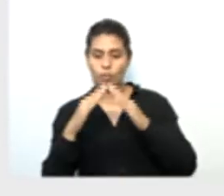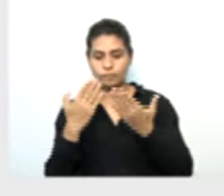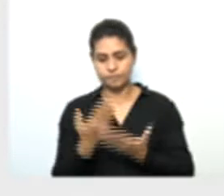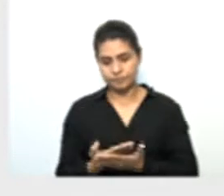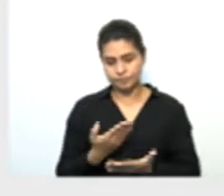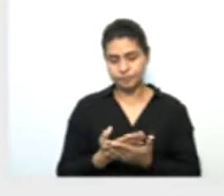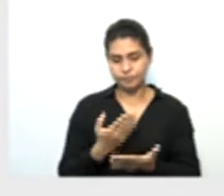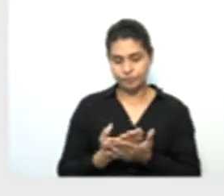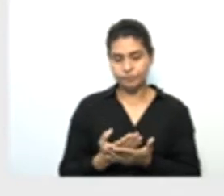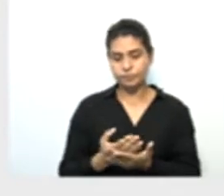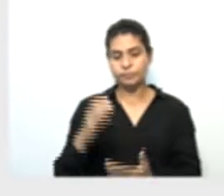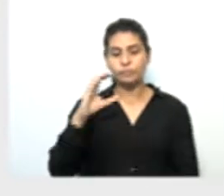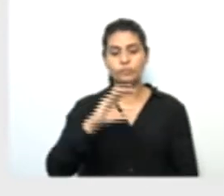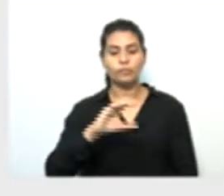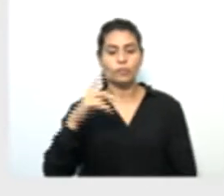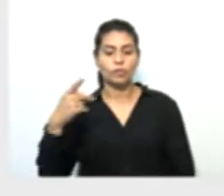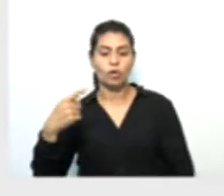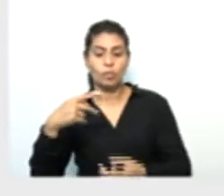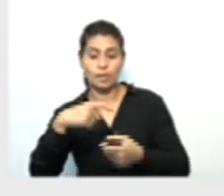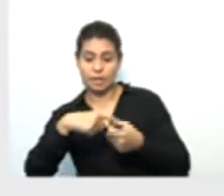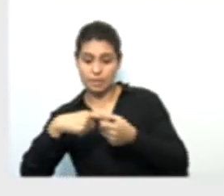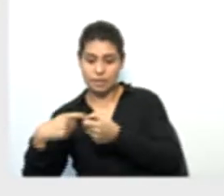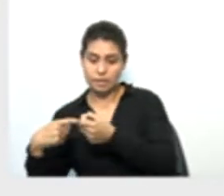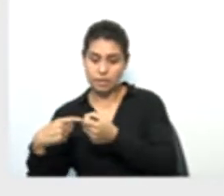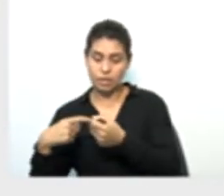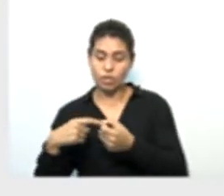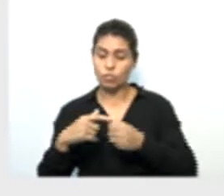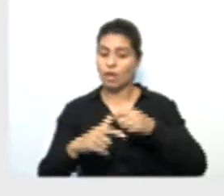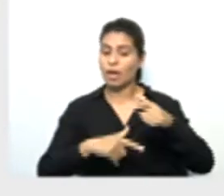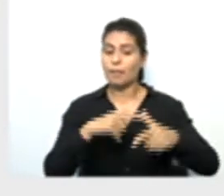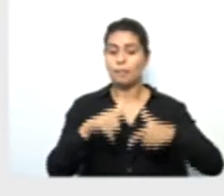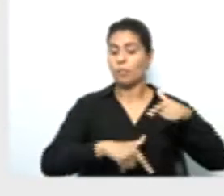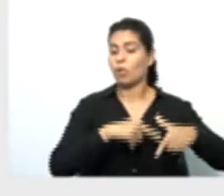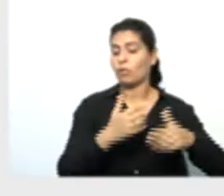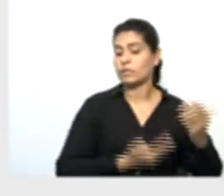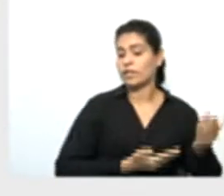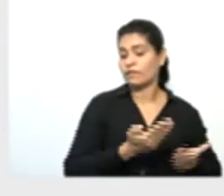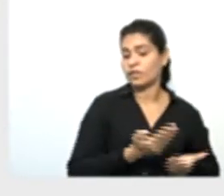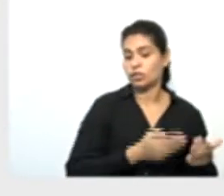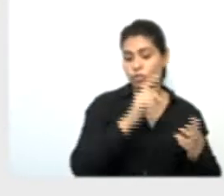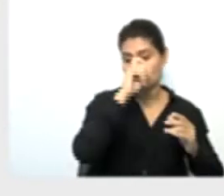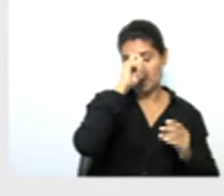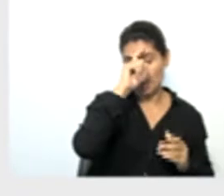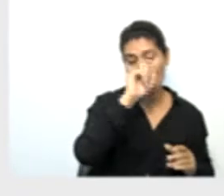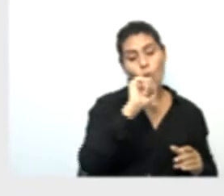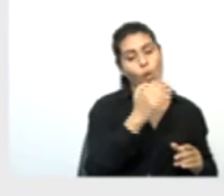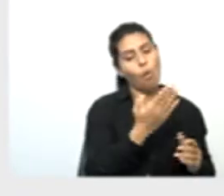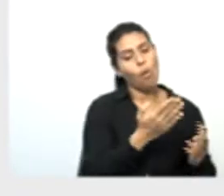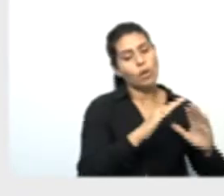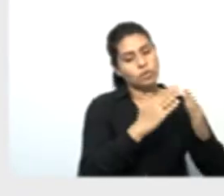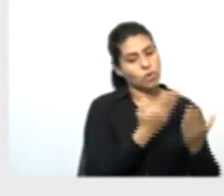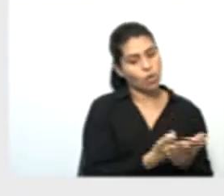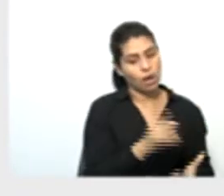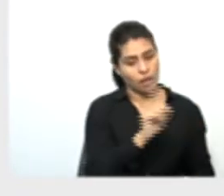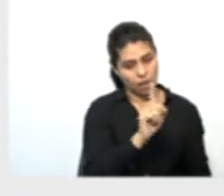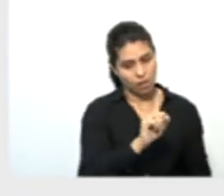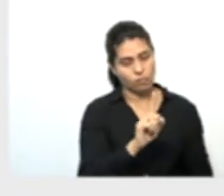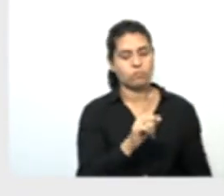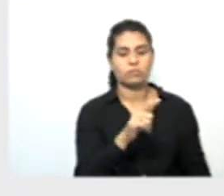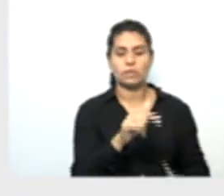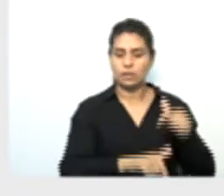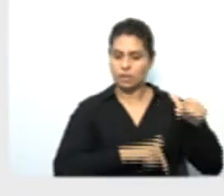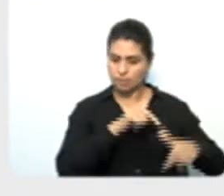não é empregado da cooperativa e nem empregado da escola. Ele está prestando um serviço e recebendo por ele.